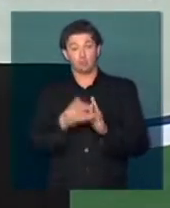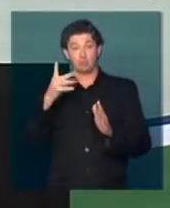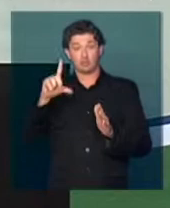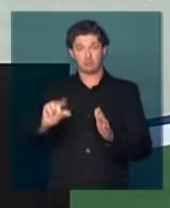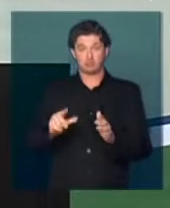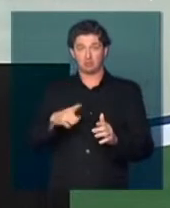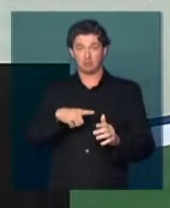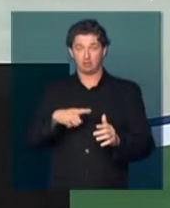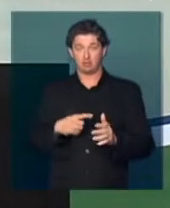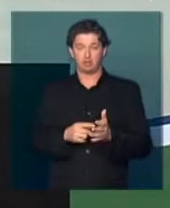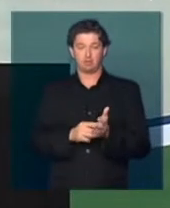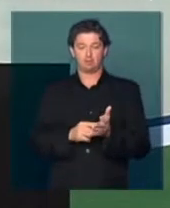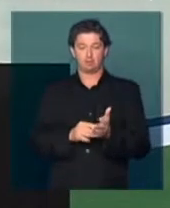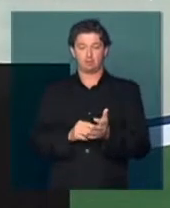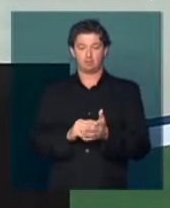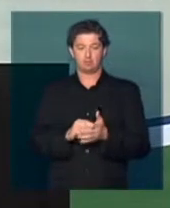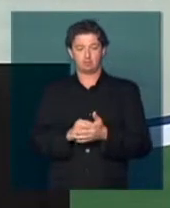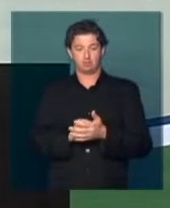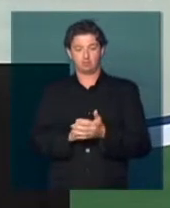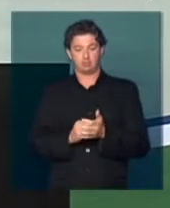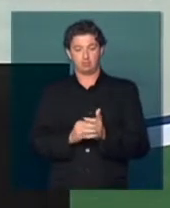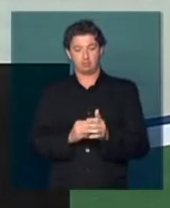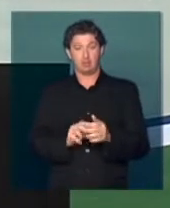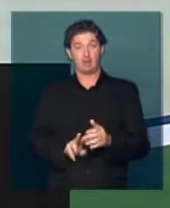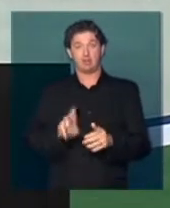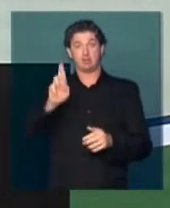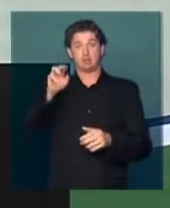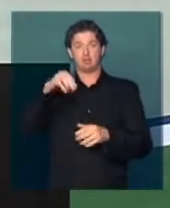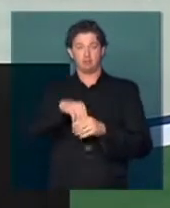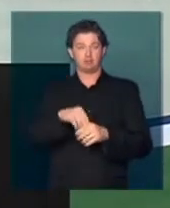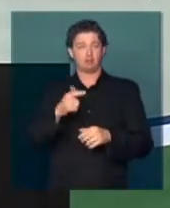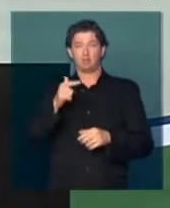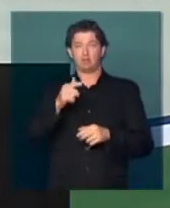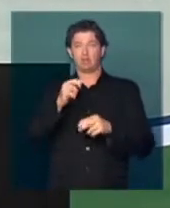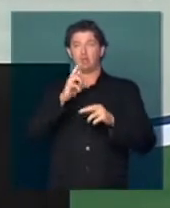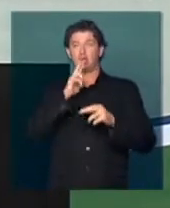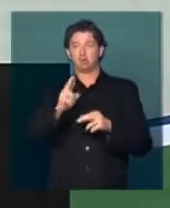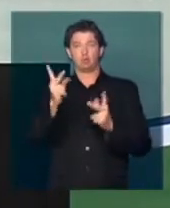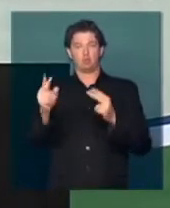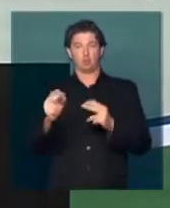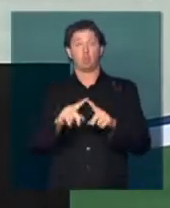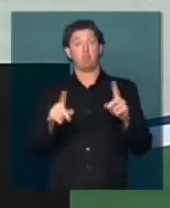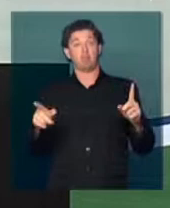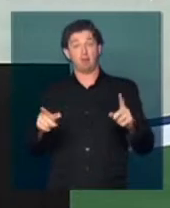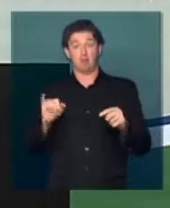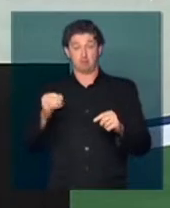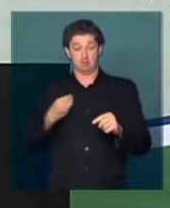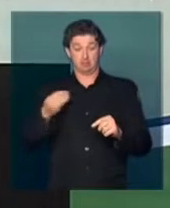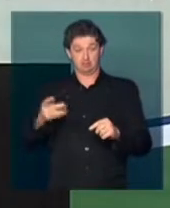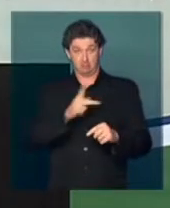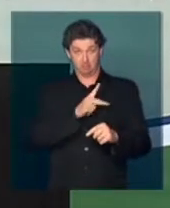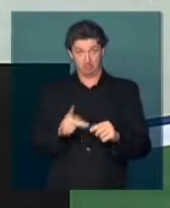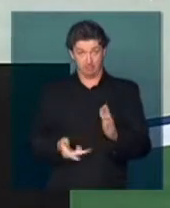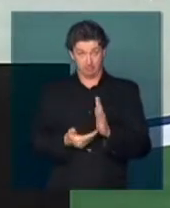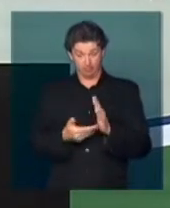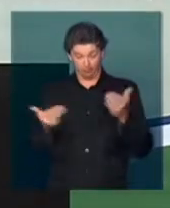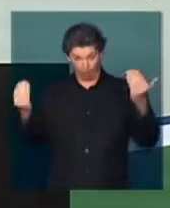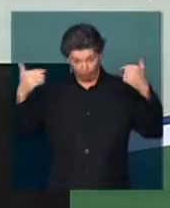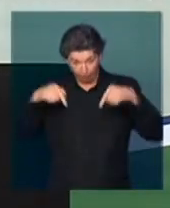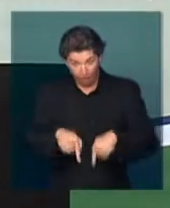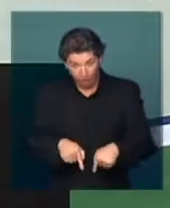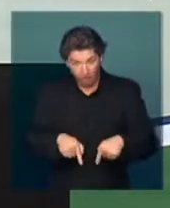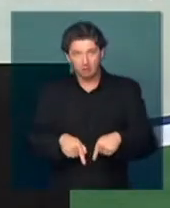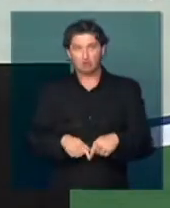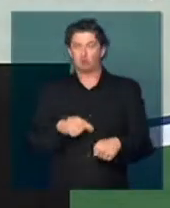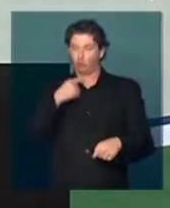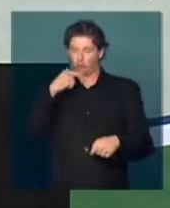menor de representatividade na casa, não conseguem ter a mesma ressonância. Mas, com a presença da presidência da Câmara Federal,